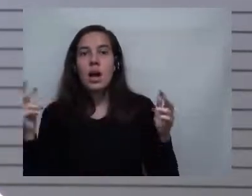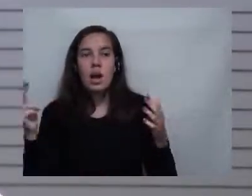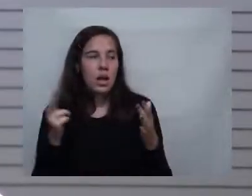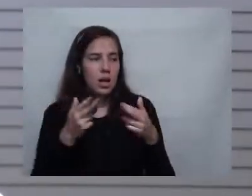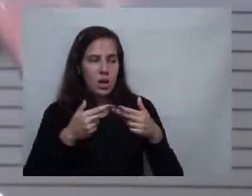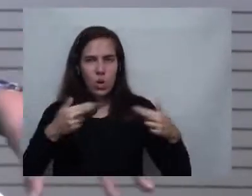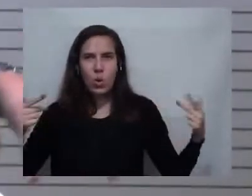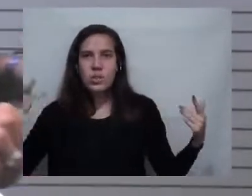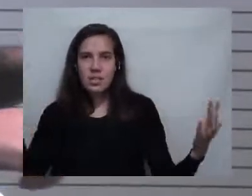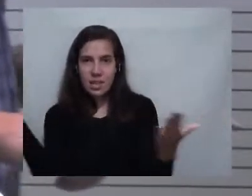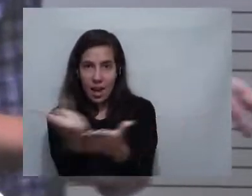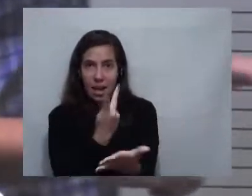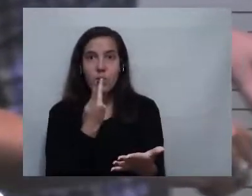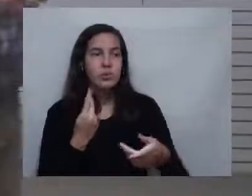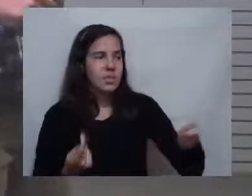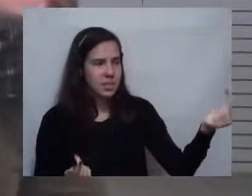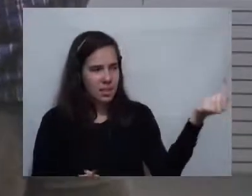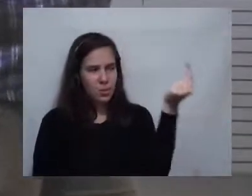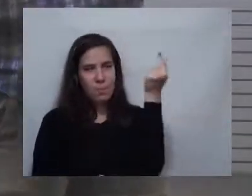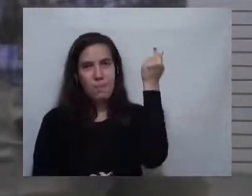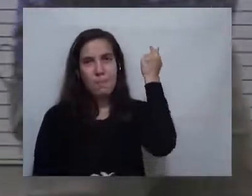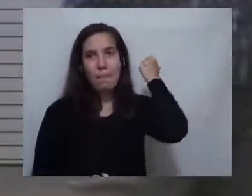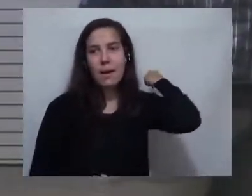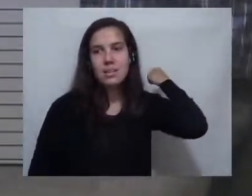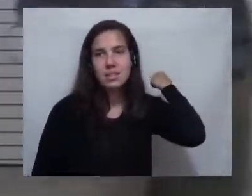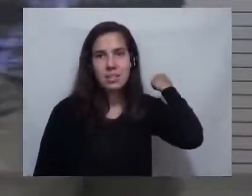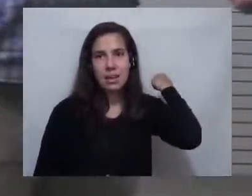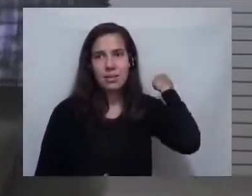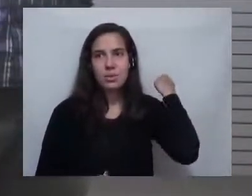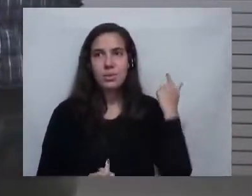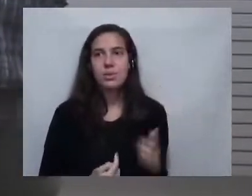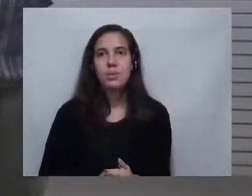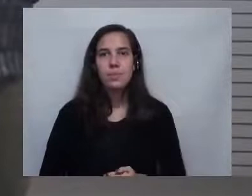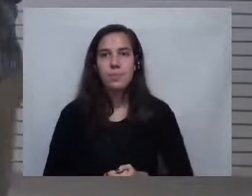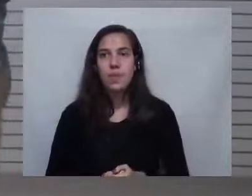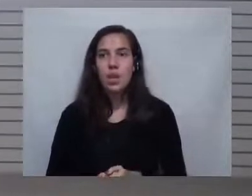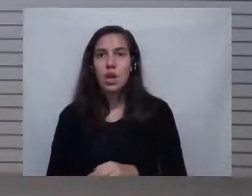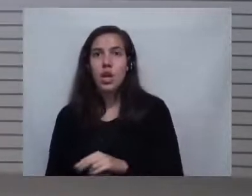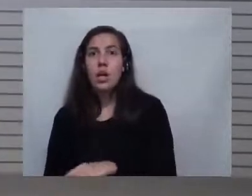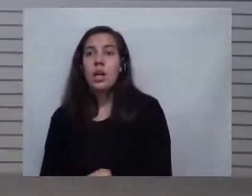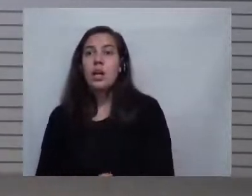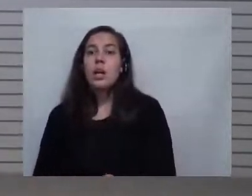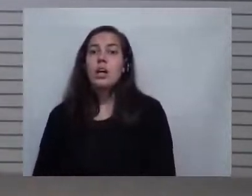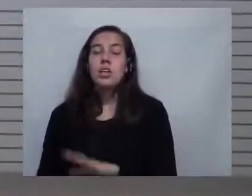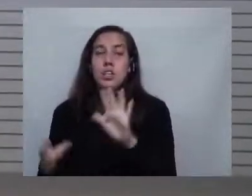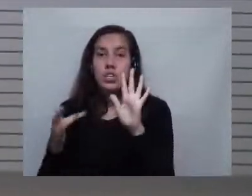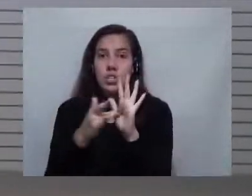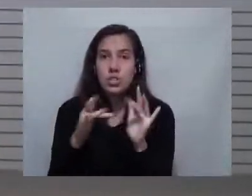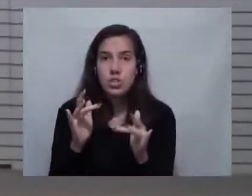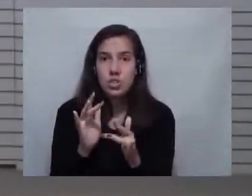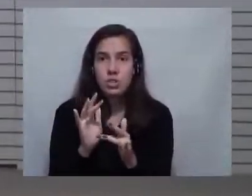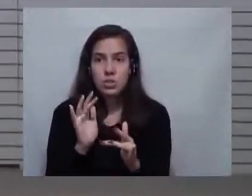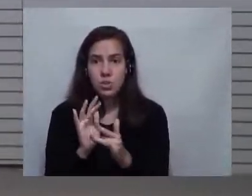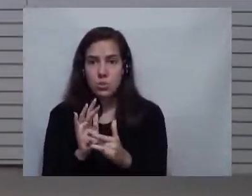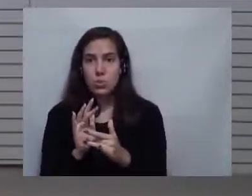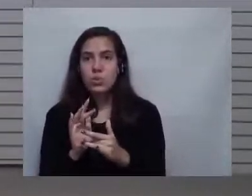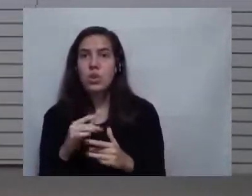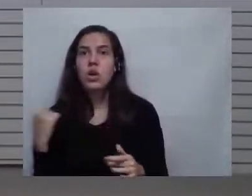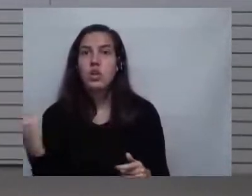e o nome de Jesus seria Improvável de chegar até nós